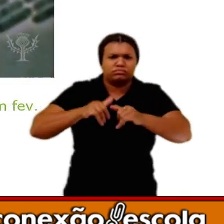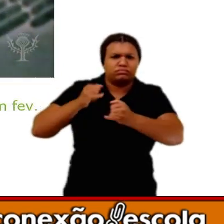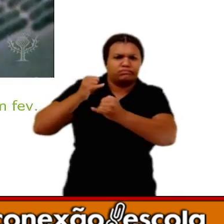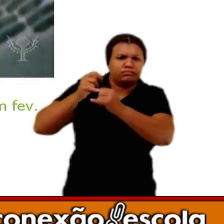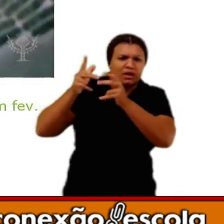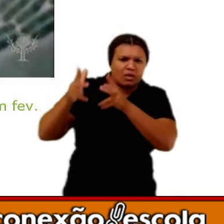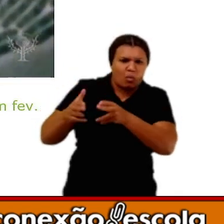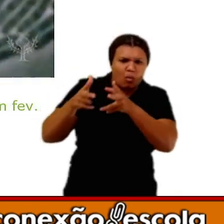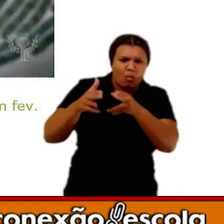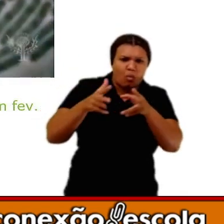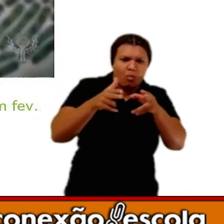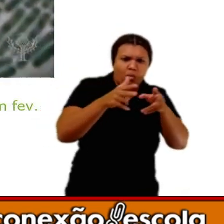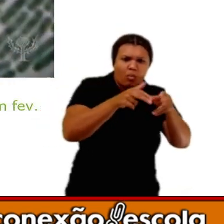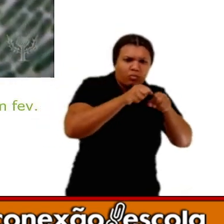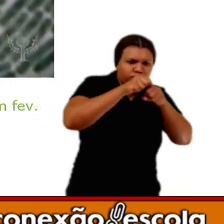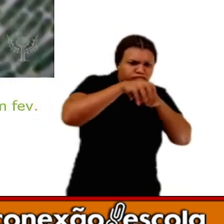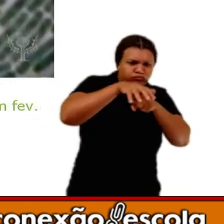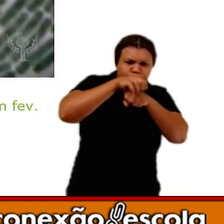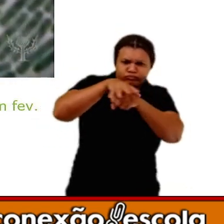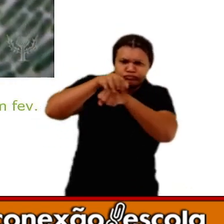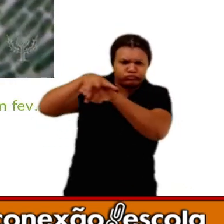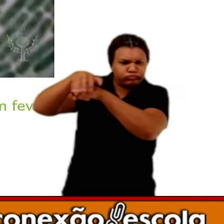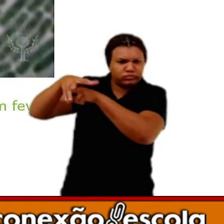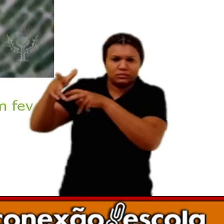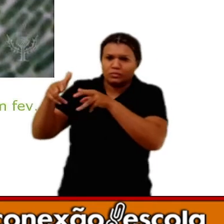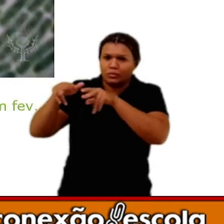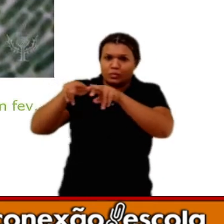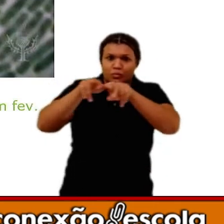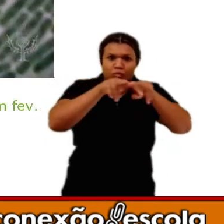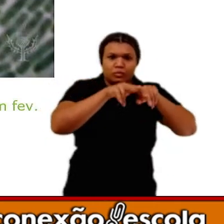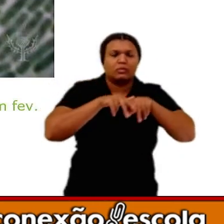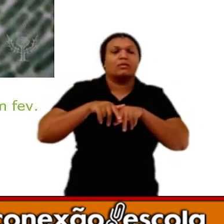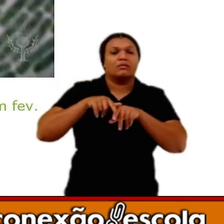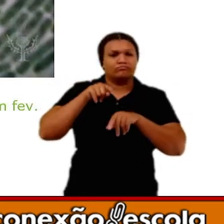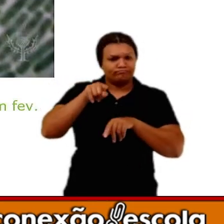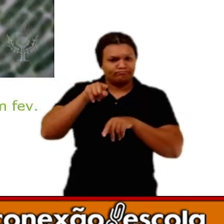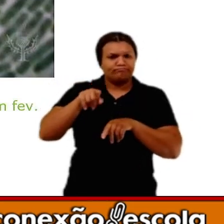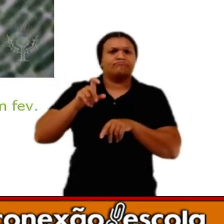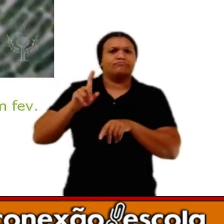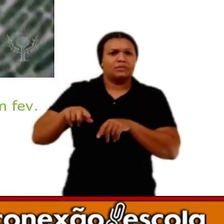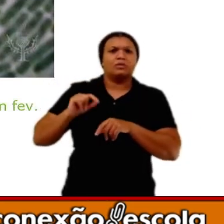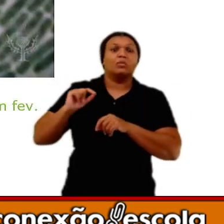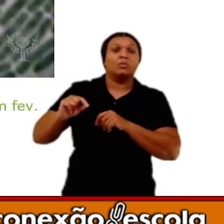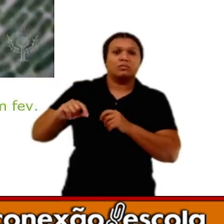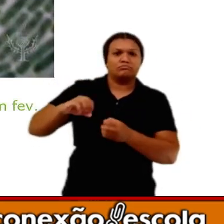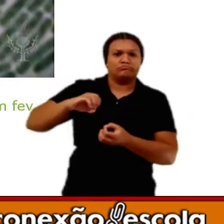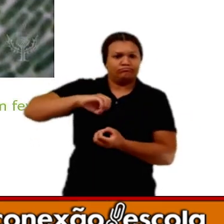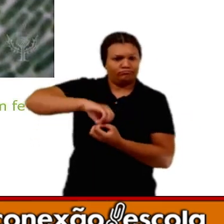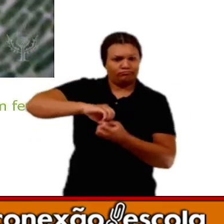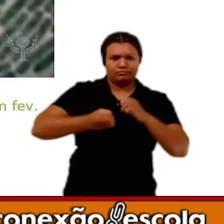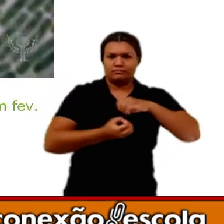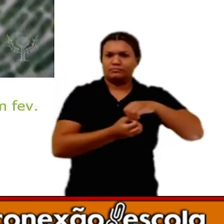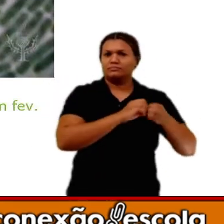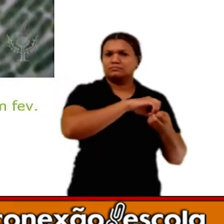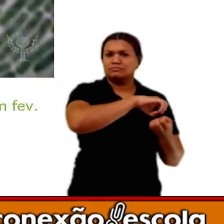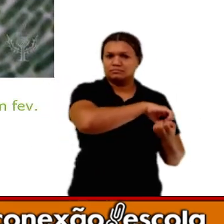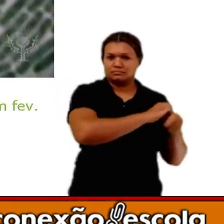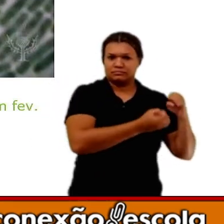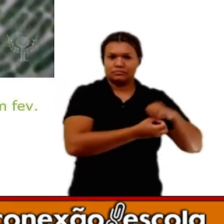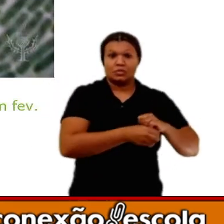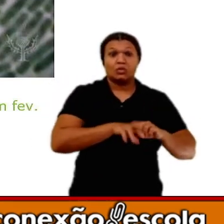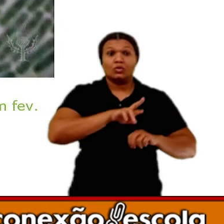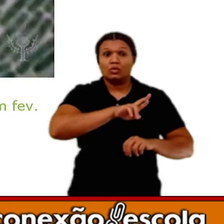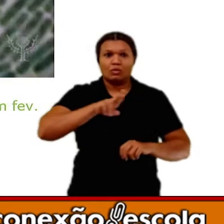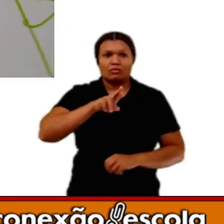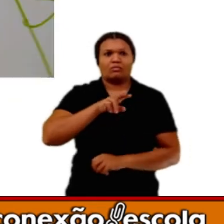de várias bactérias. É uma reprodução do tipo assexuada, chamada divisão